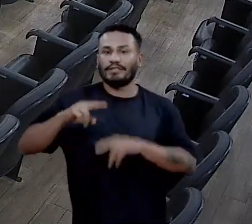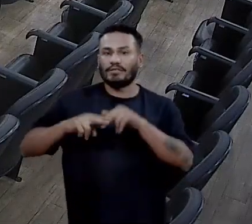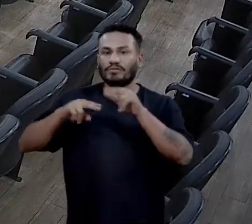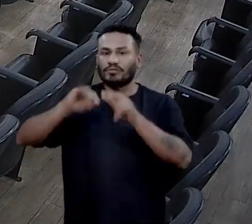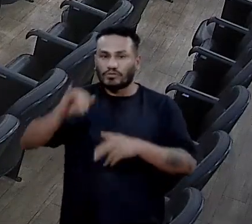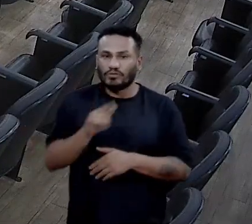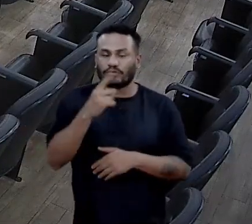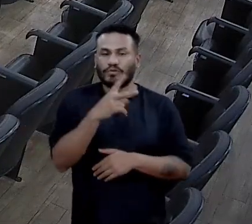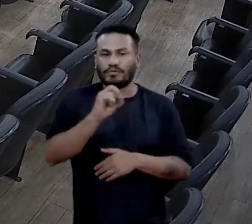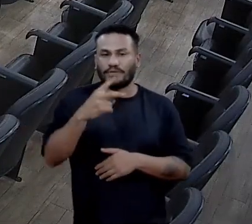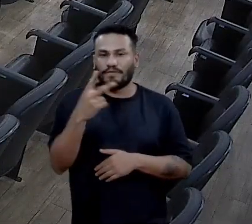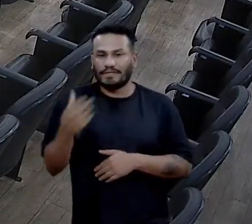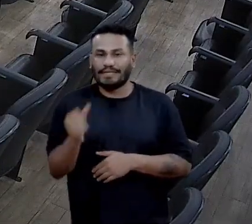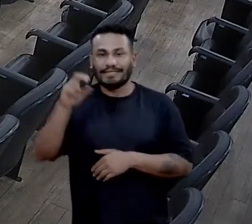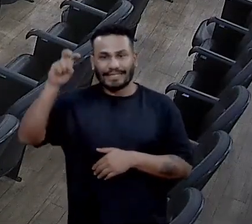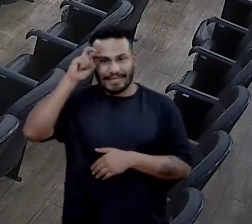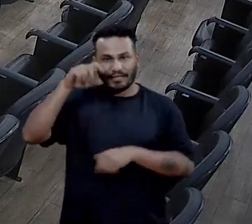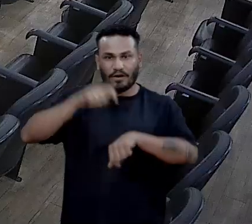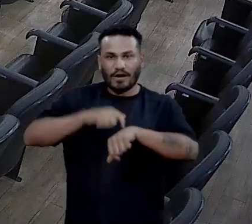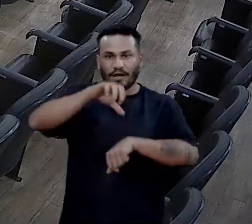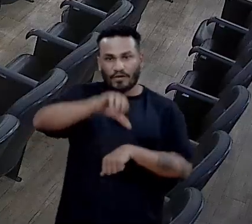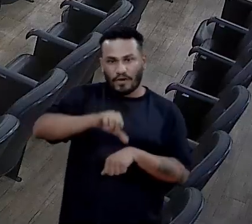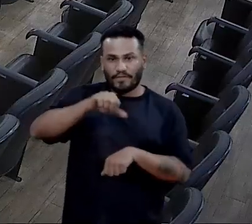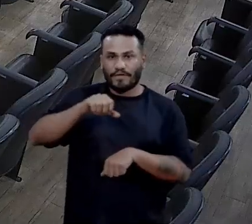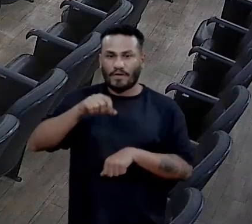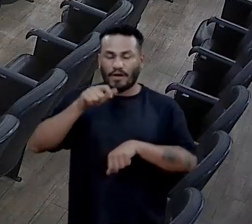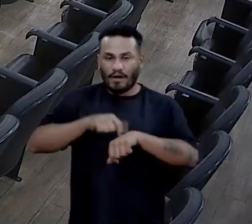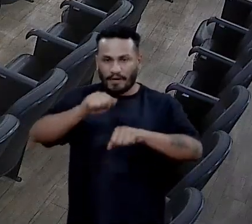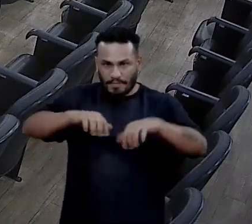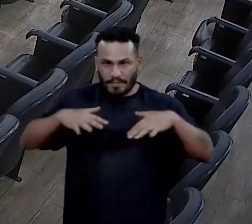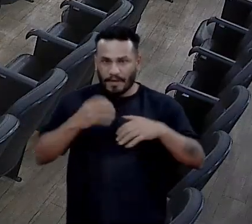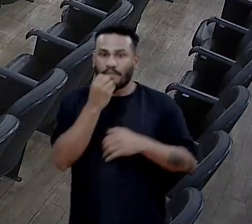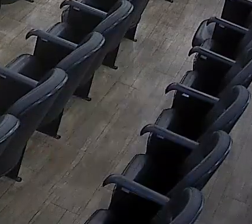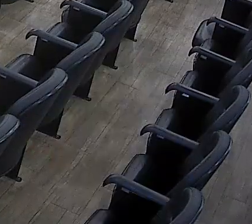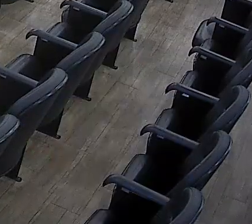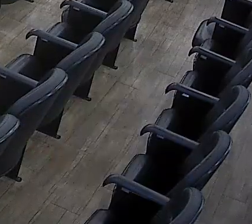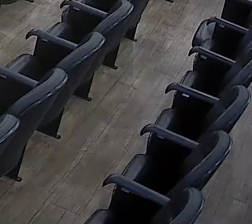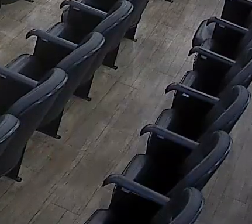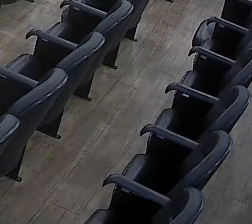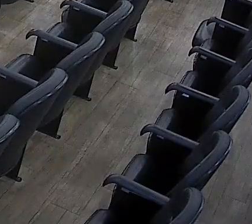de 2026, quinta-feira, às 9 horas, neste plenário. Uma boa tarde a